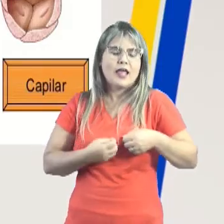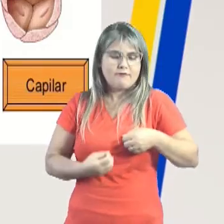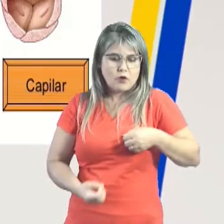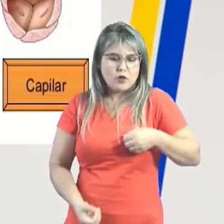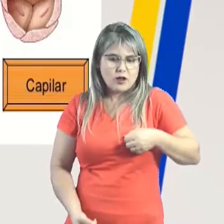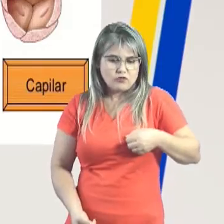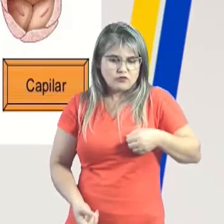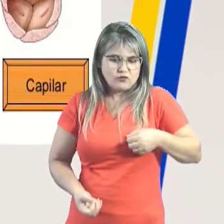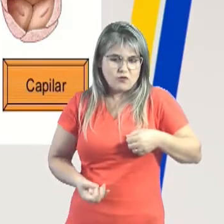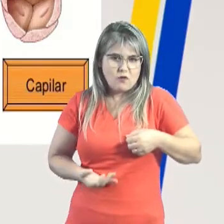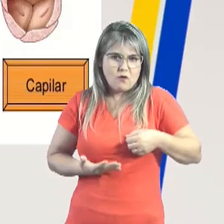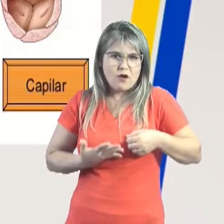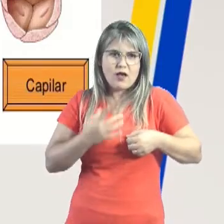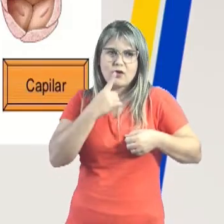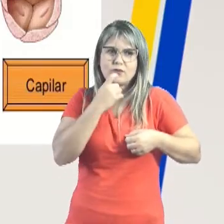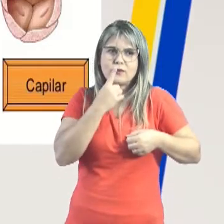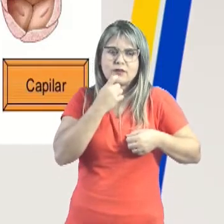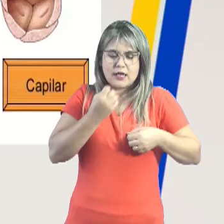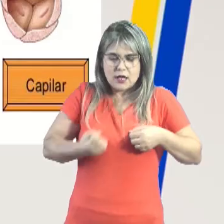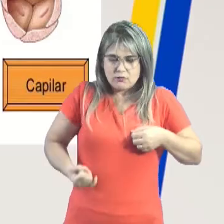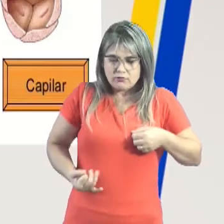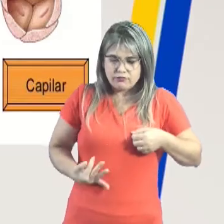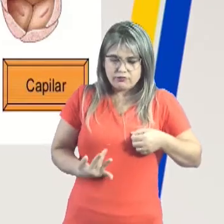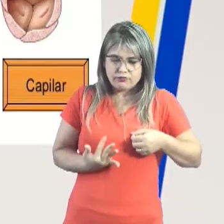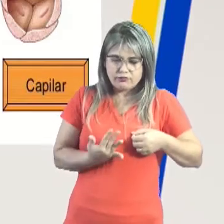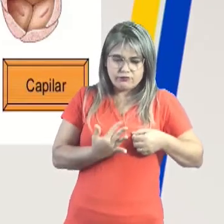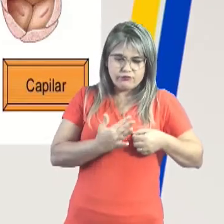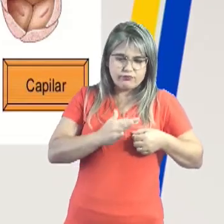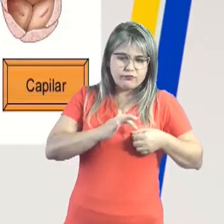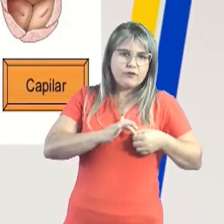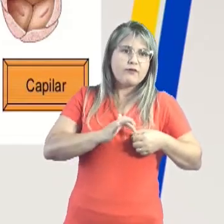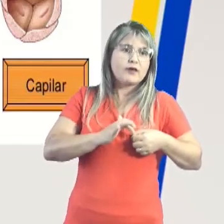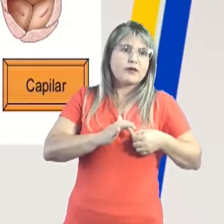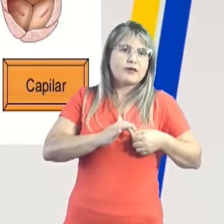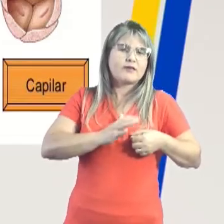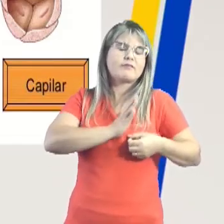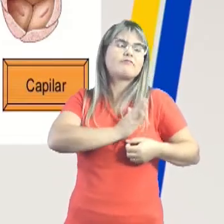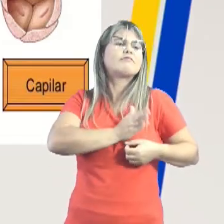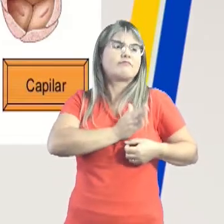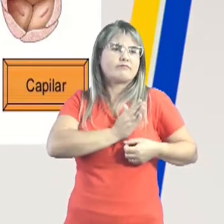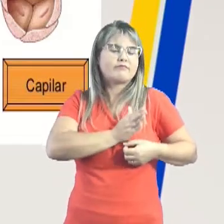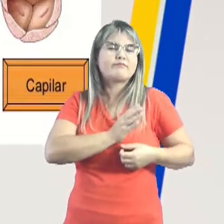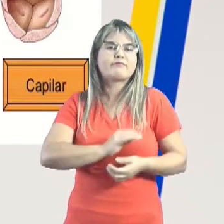coração, essa informação se perde, porque não é bem assim. Tá bom?